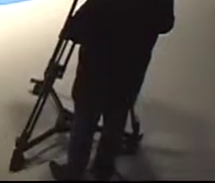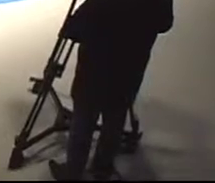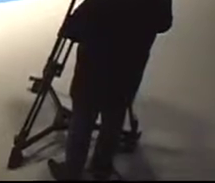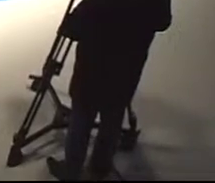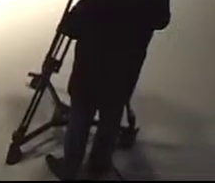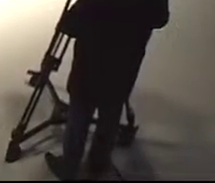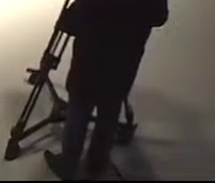sequência